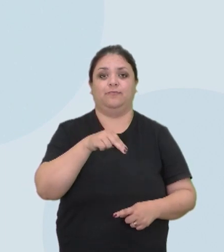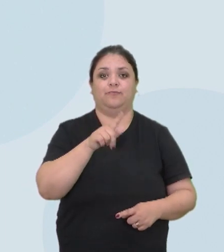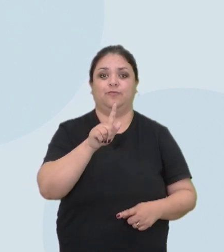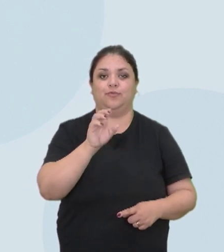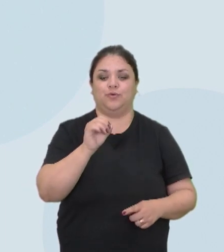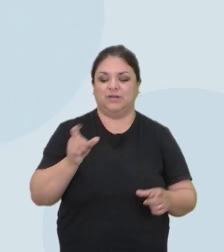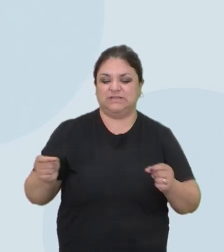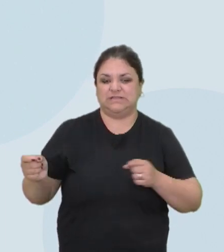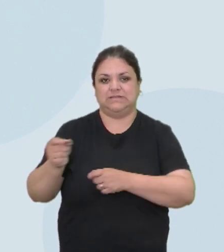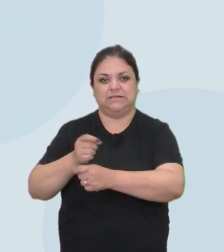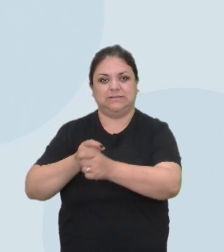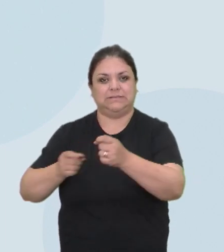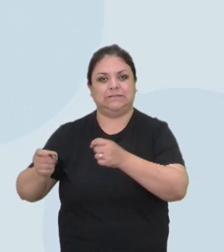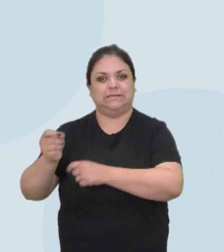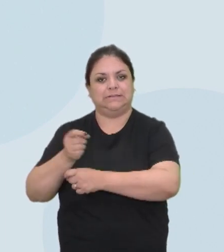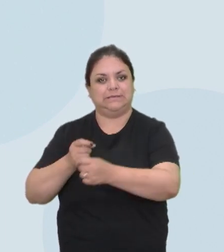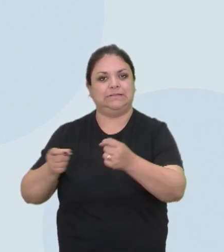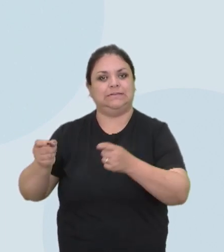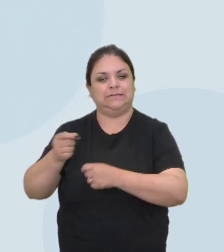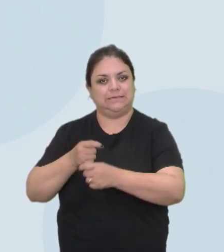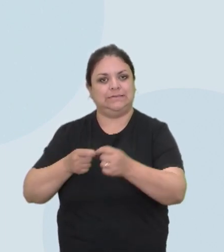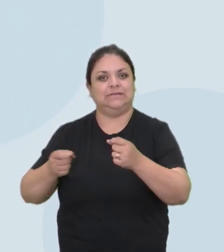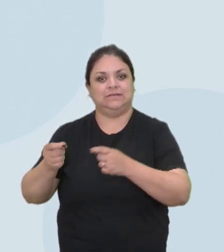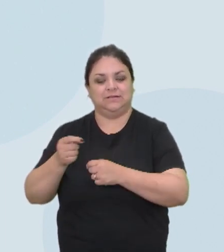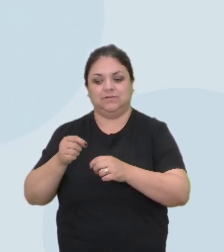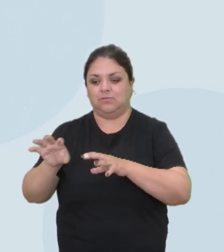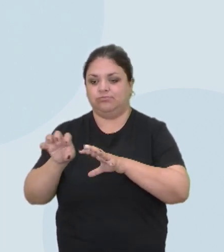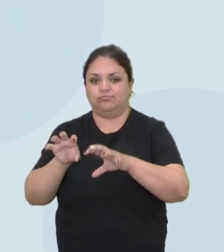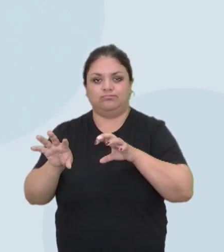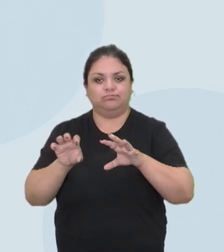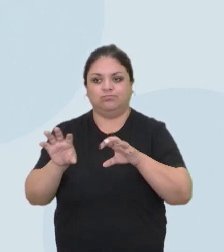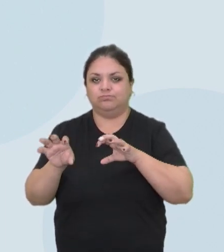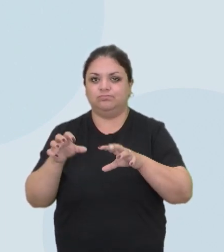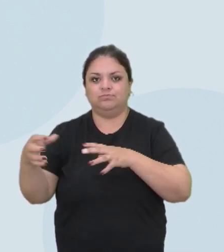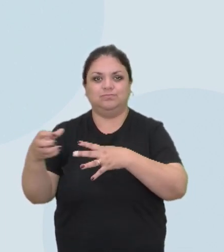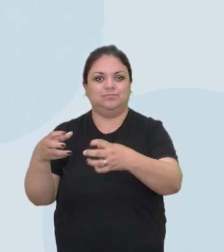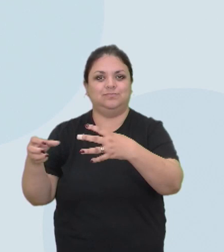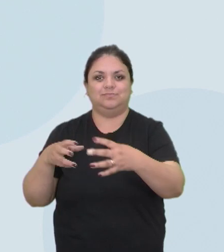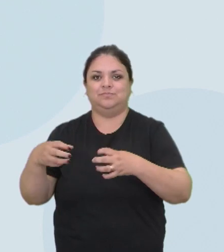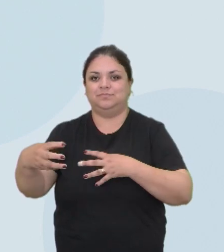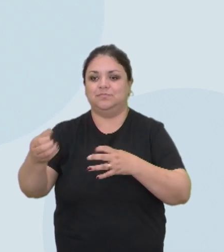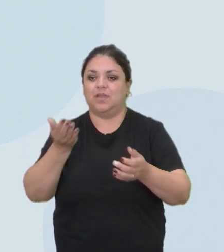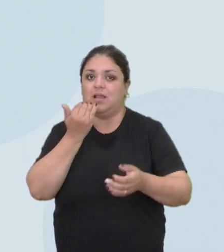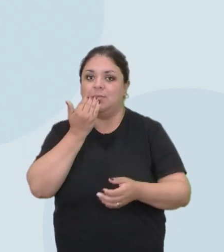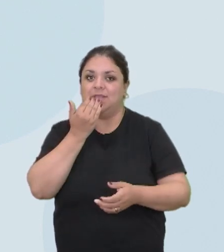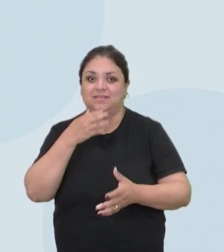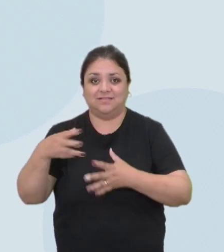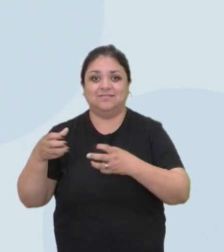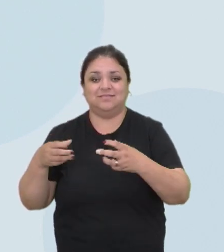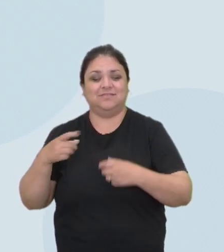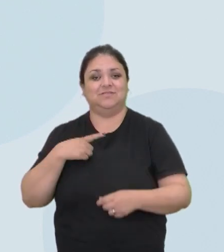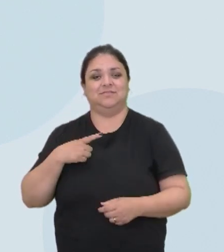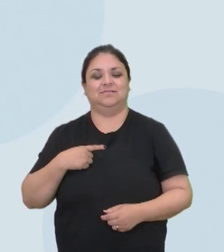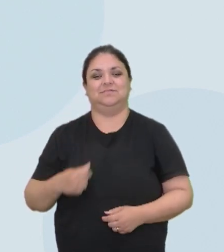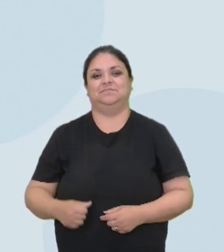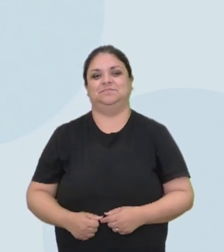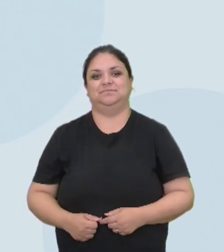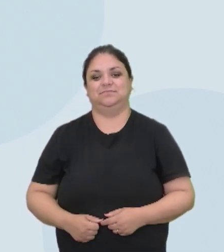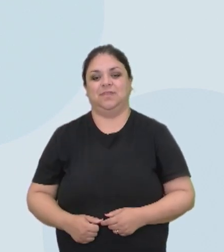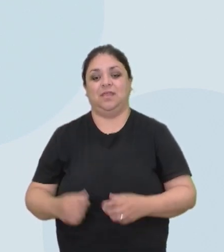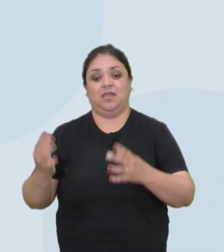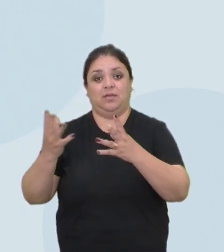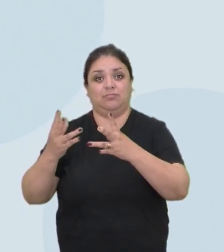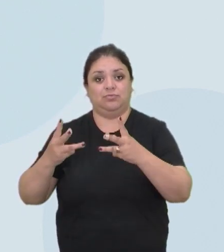esse carbono também aí para sua alimentação, né? Então, por isso, né, para essa degradação ativa